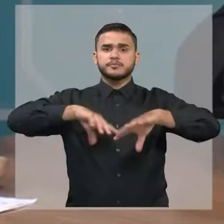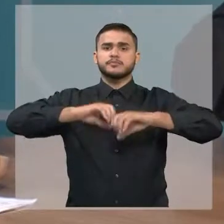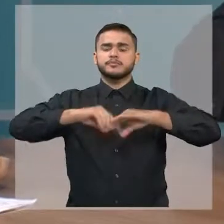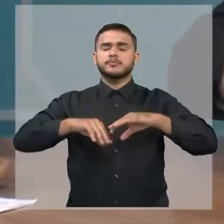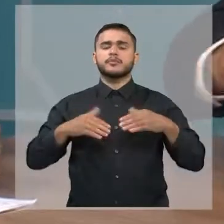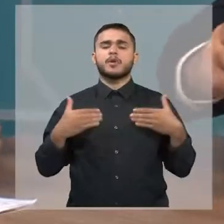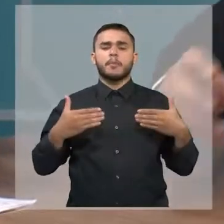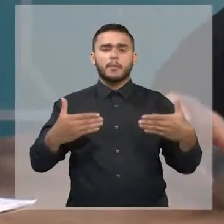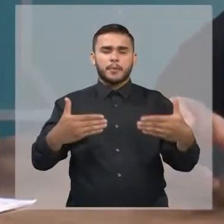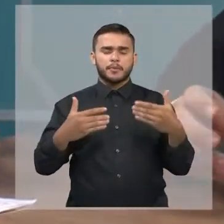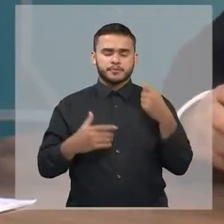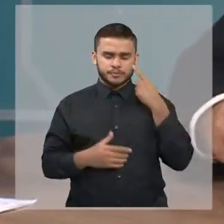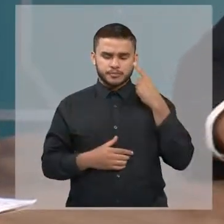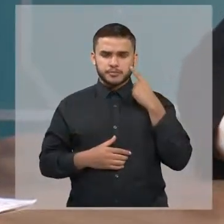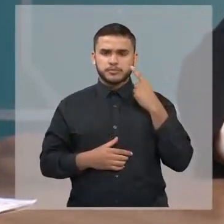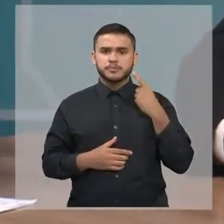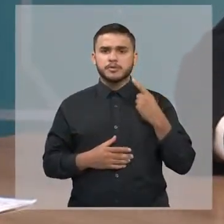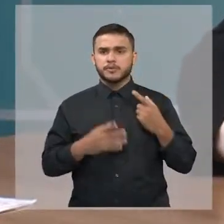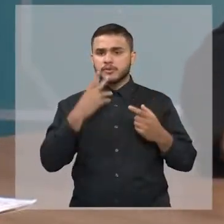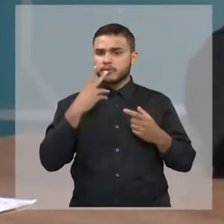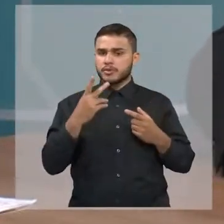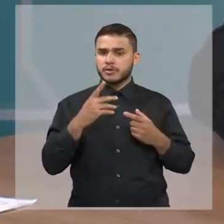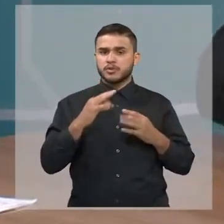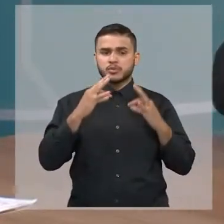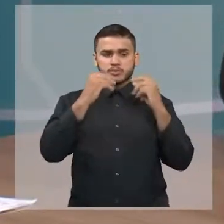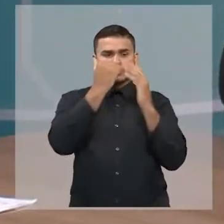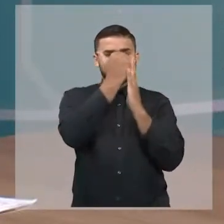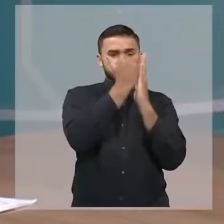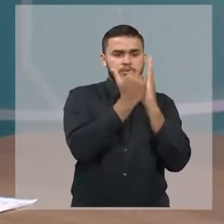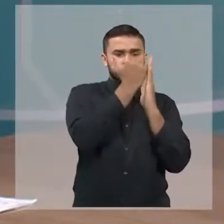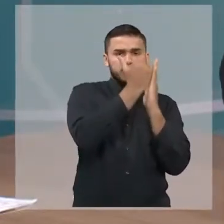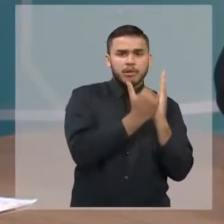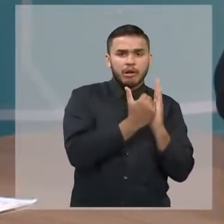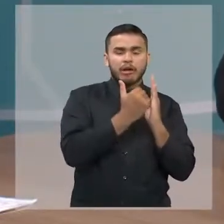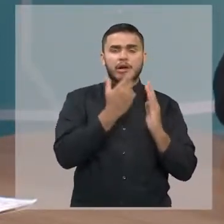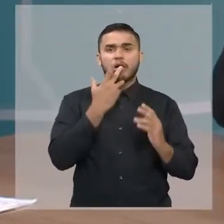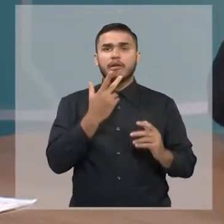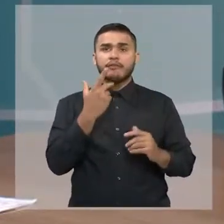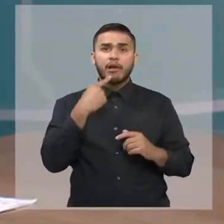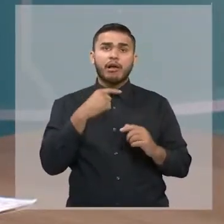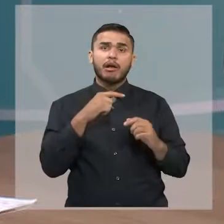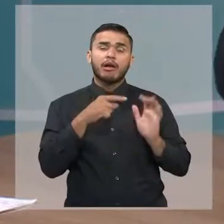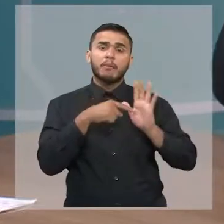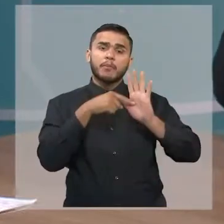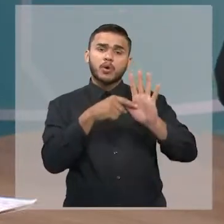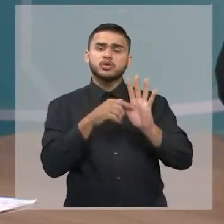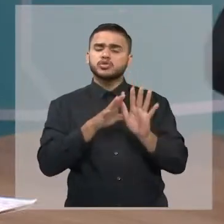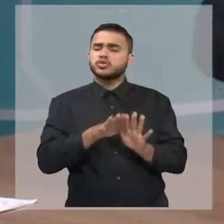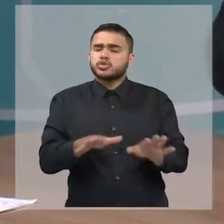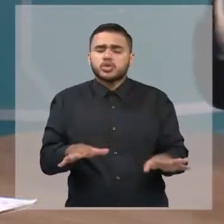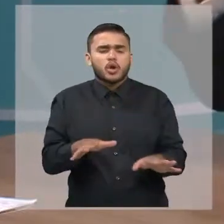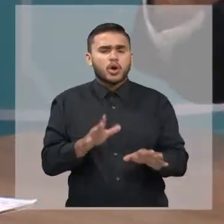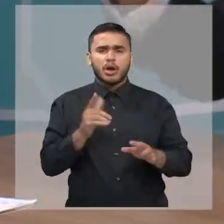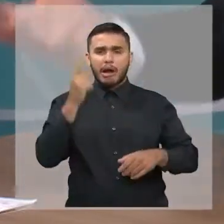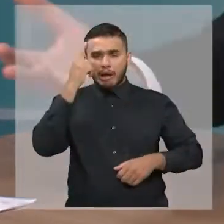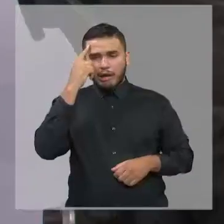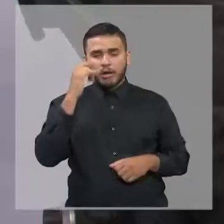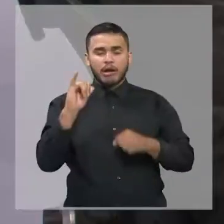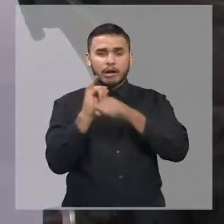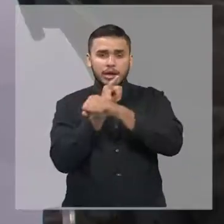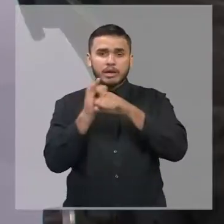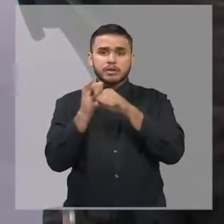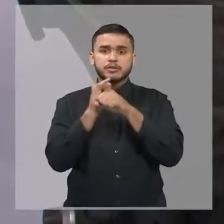com 100 chocolates, tirar 3 chocolates e meio, para dizer que o corte é só isso, é dentro dessa perspectiva, 30%